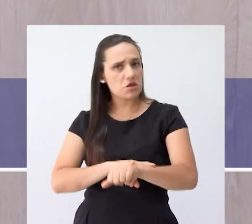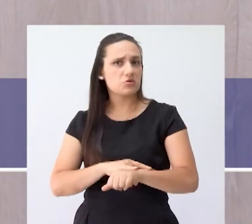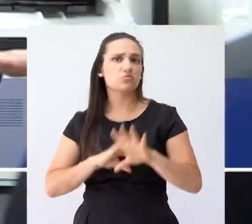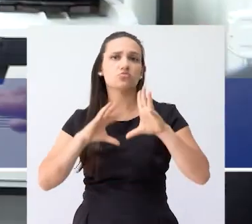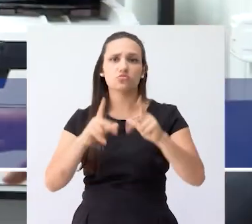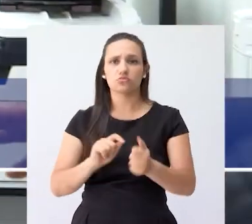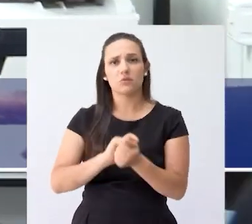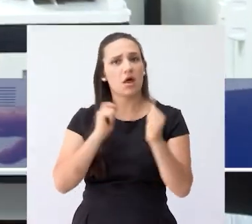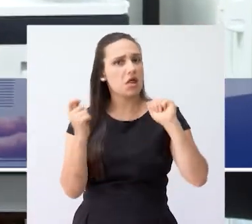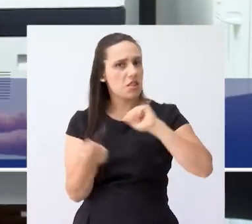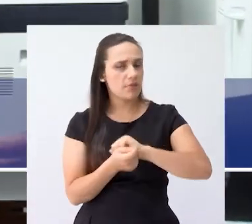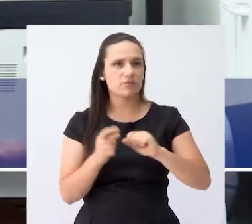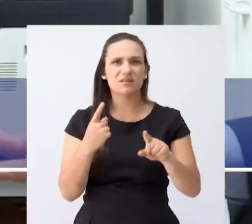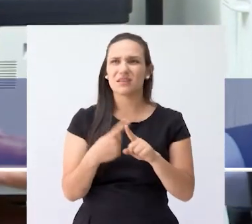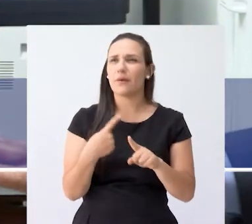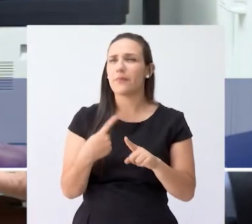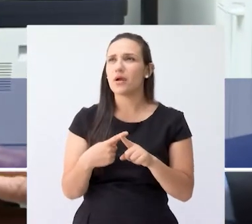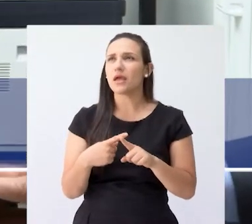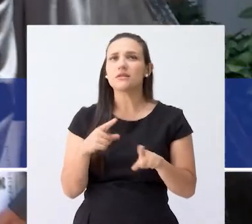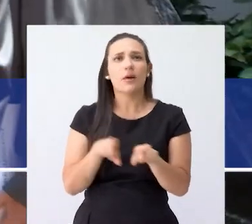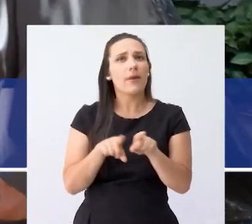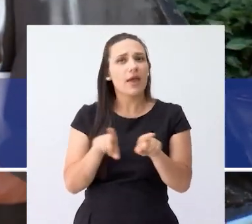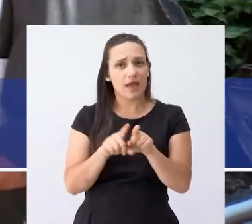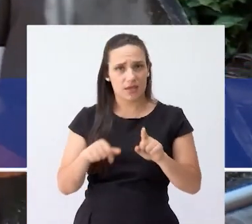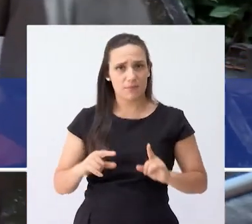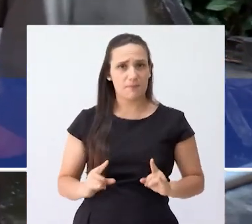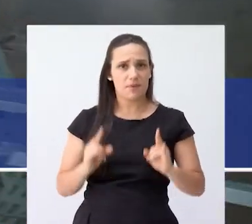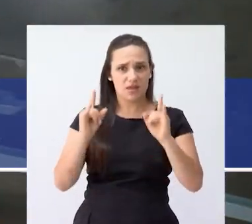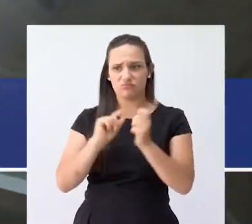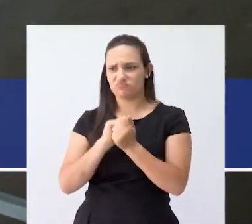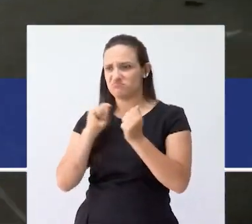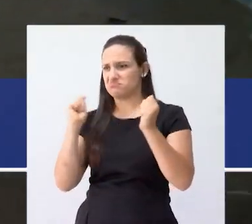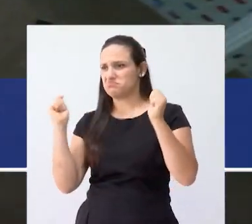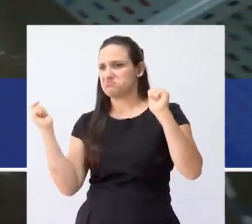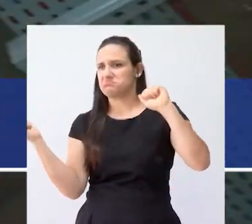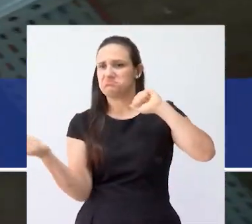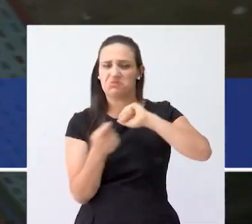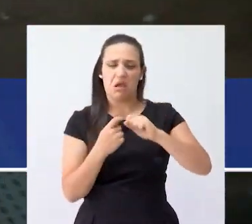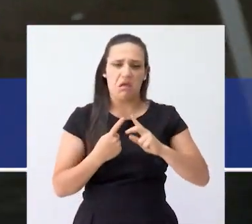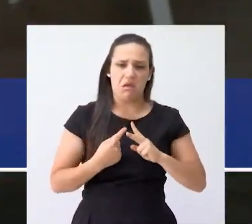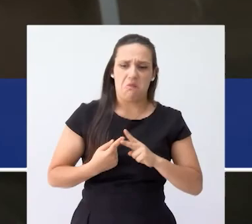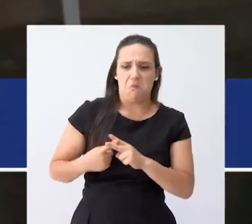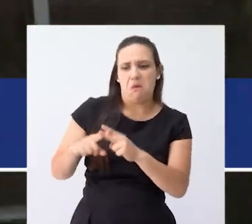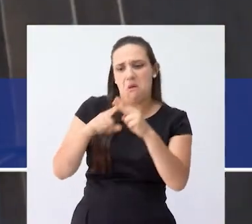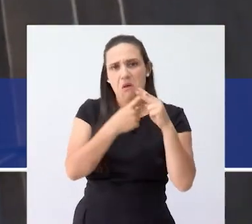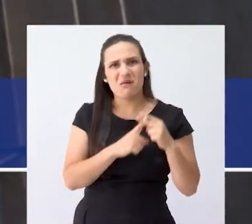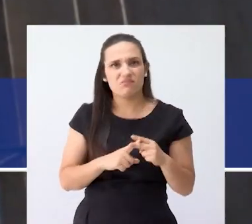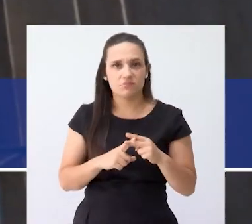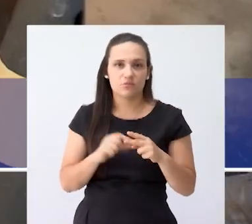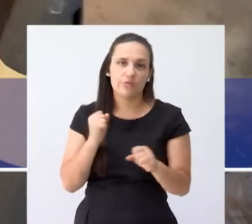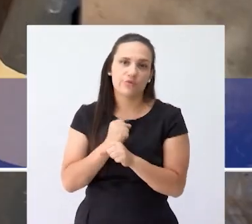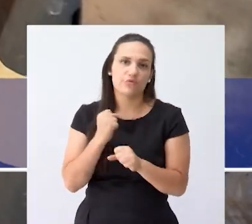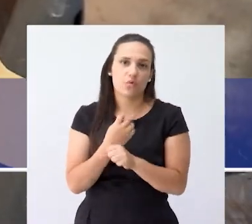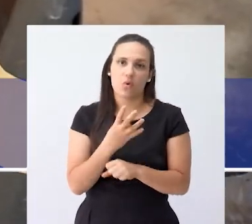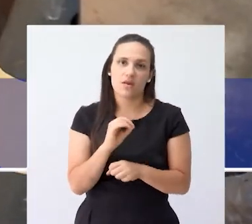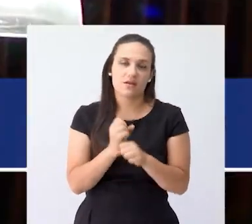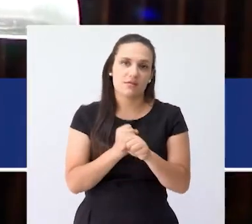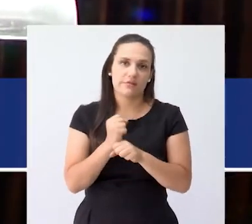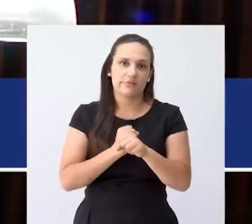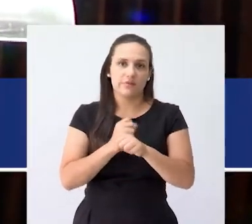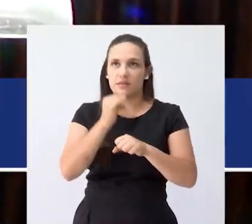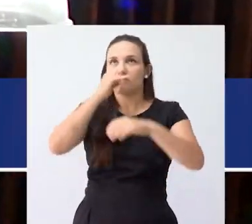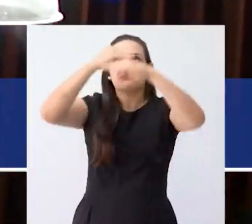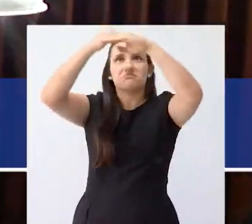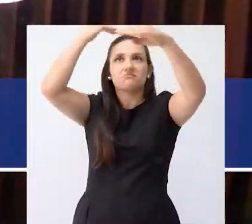especial. E fizemos uma reforma geral na casa, porque aqui, uma construção de 40 anos, estava tudo deteriorado.